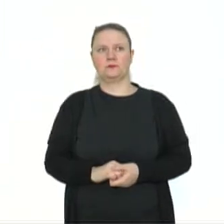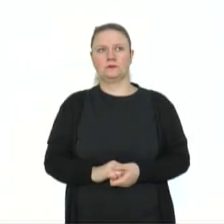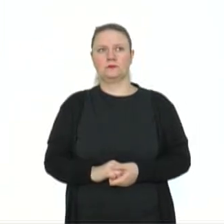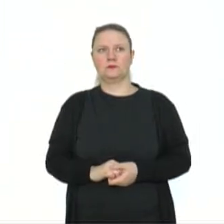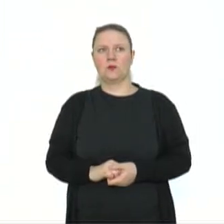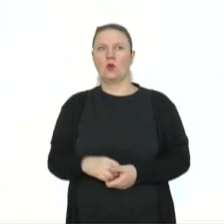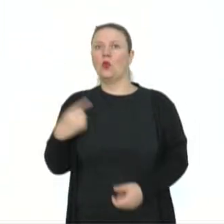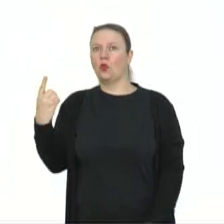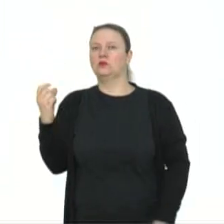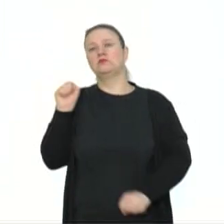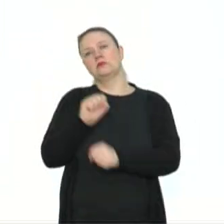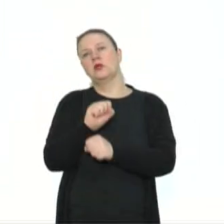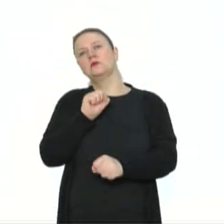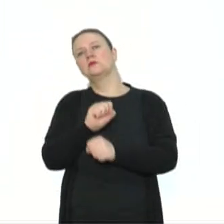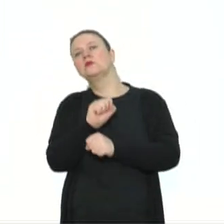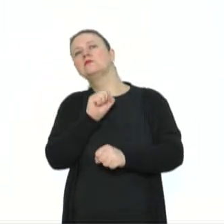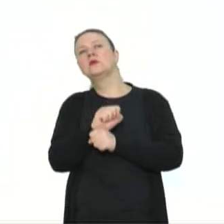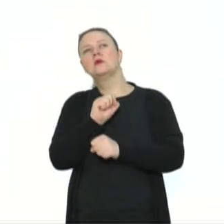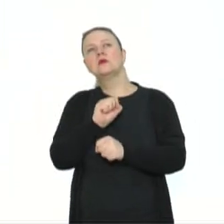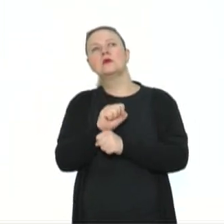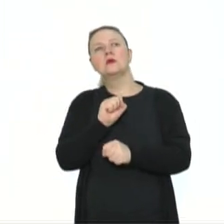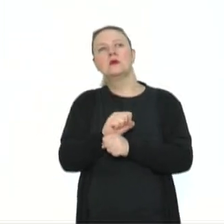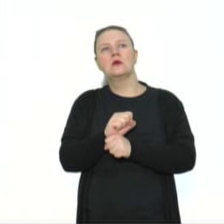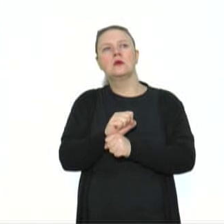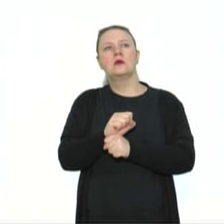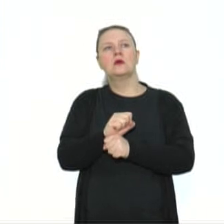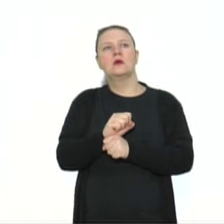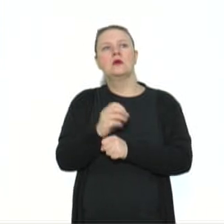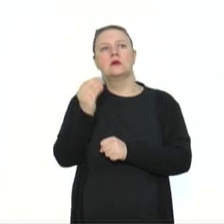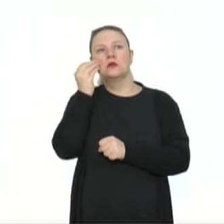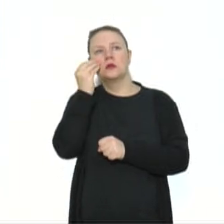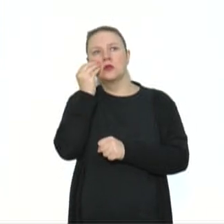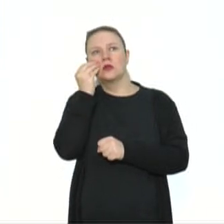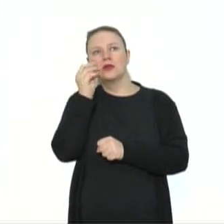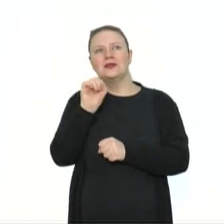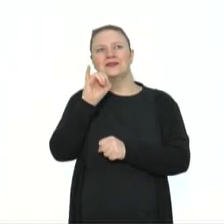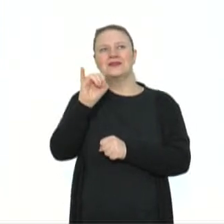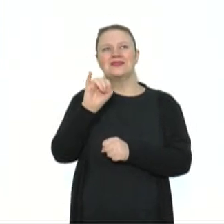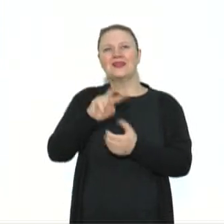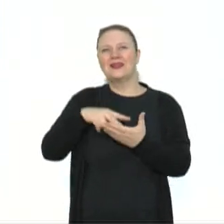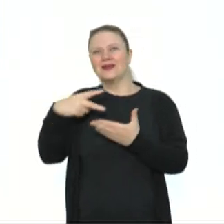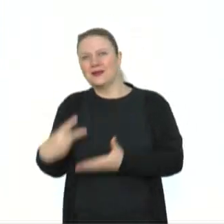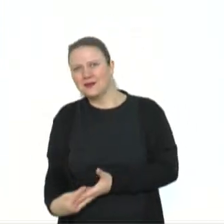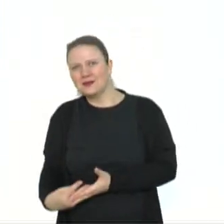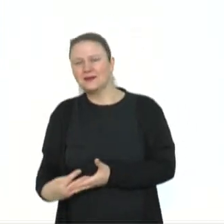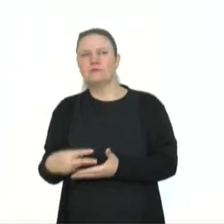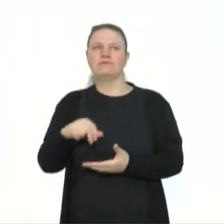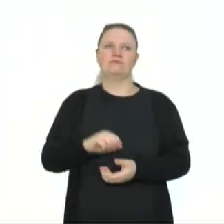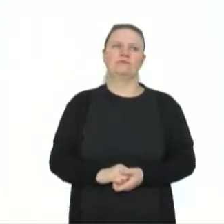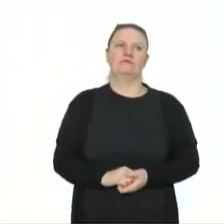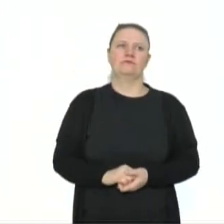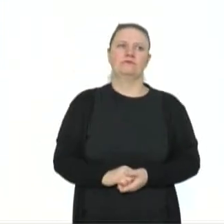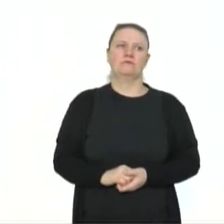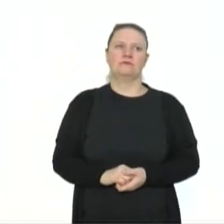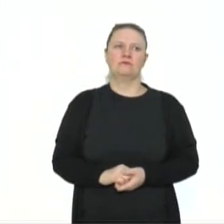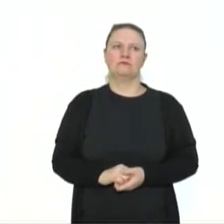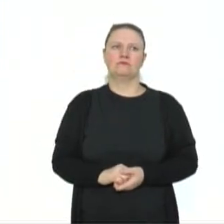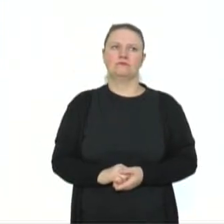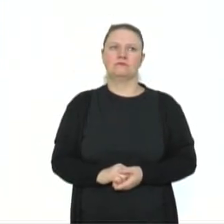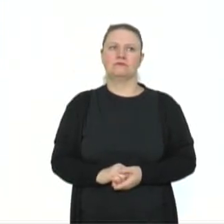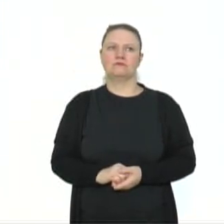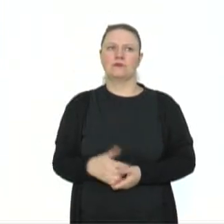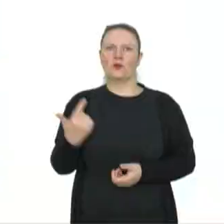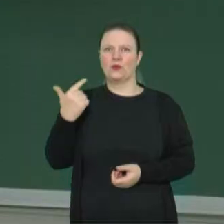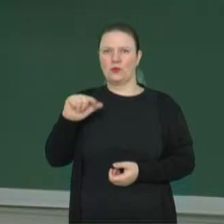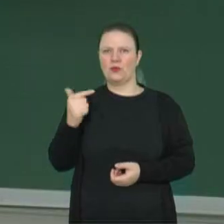aguardando, provavelmente recuperando, estava subindo, né? Acabou caindo, vai voltar novamente à prática. A mesma situação está acontecendo com o outro